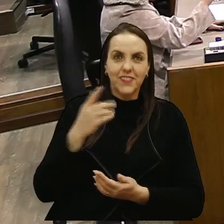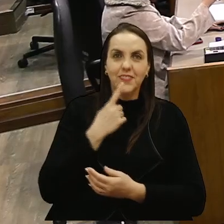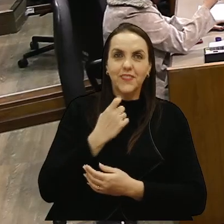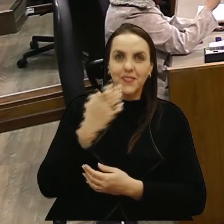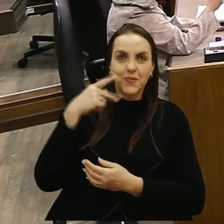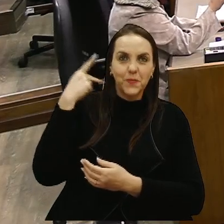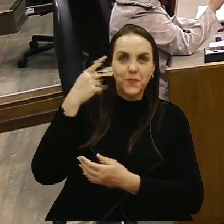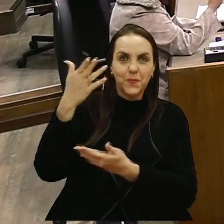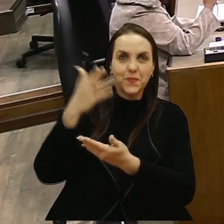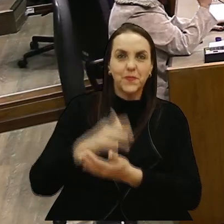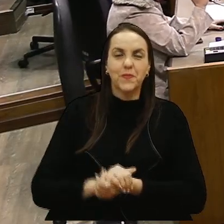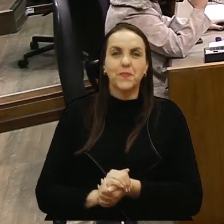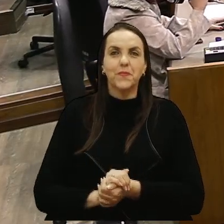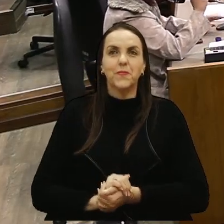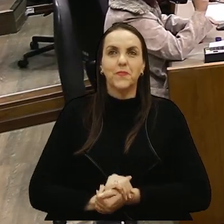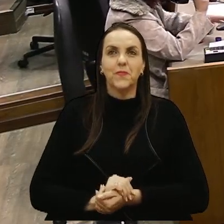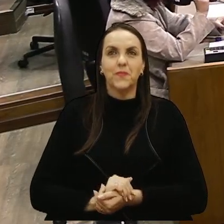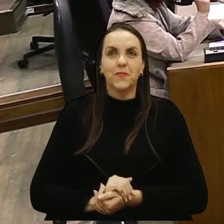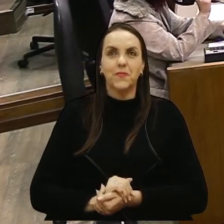gentileza.